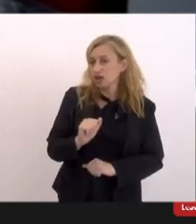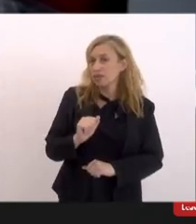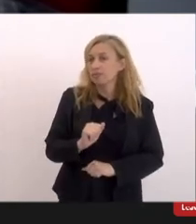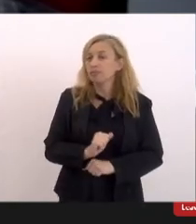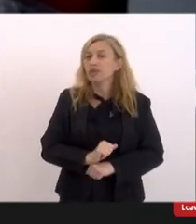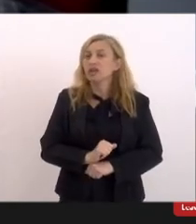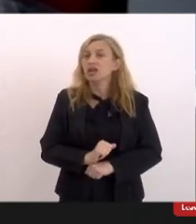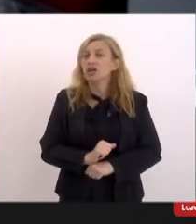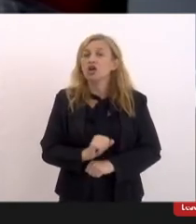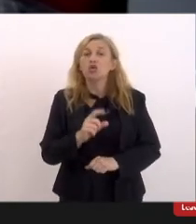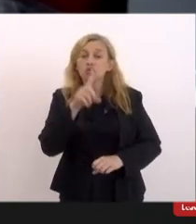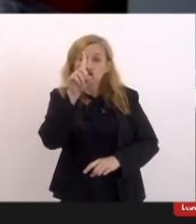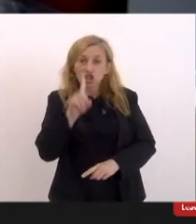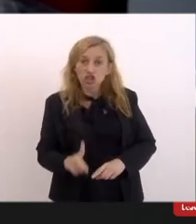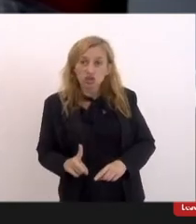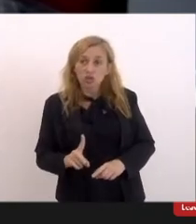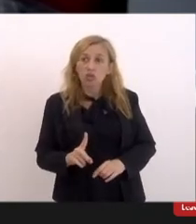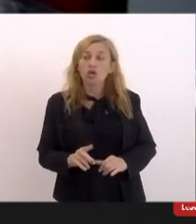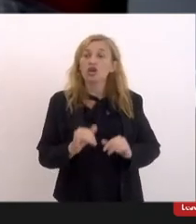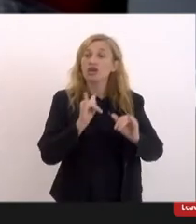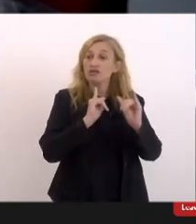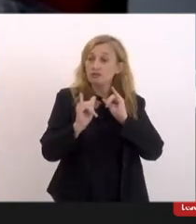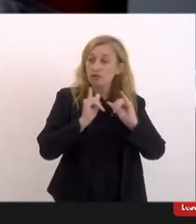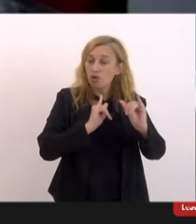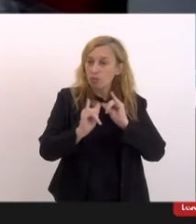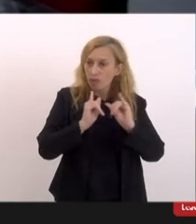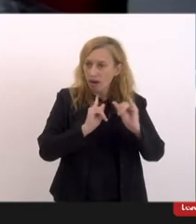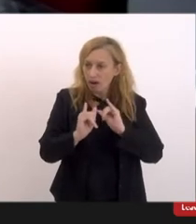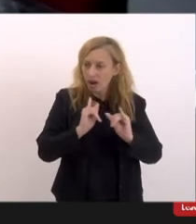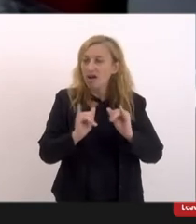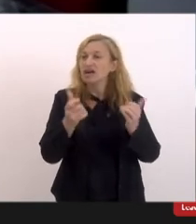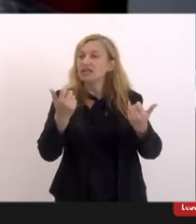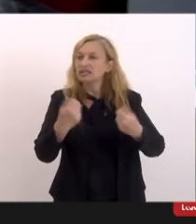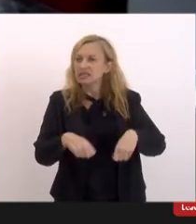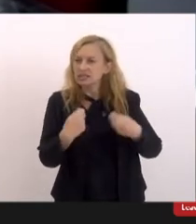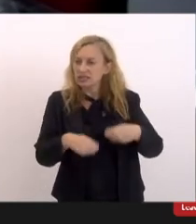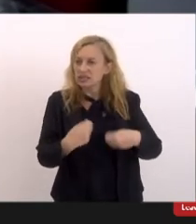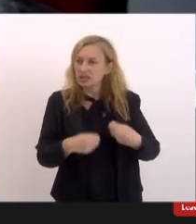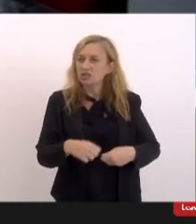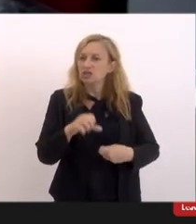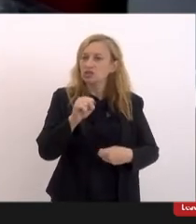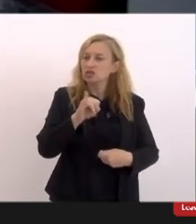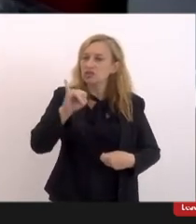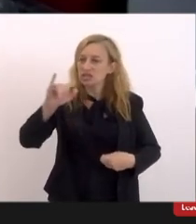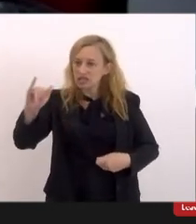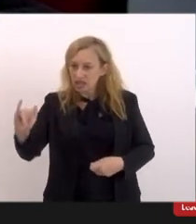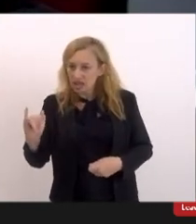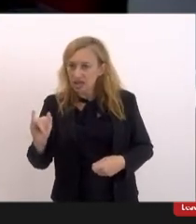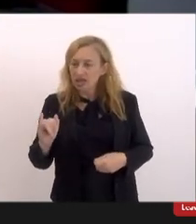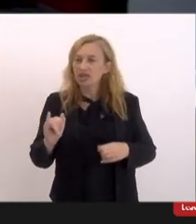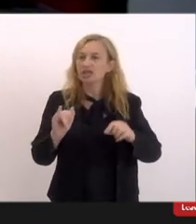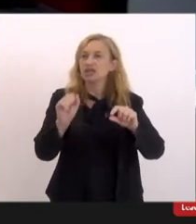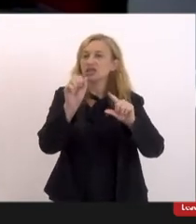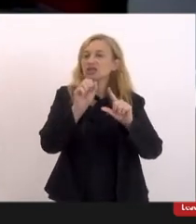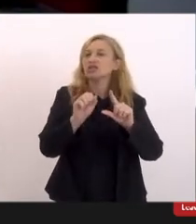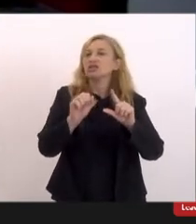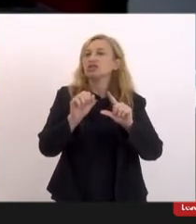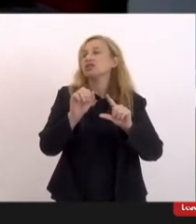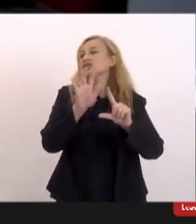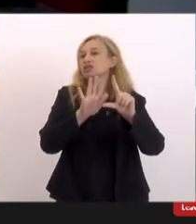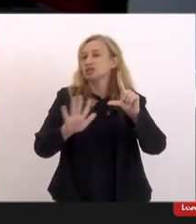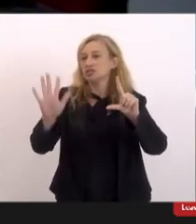disso, o diretor deve formalizar essa necessidade no SEI, no nosso sistema eletrônico de